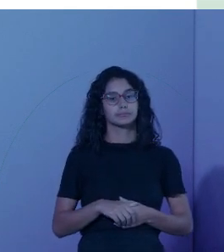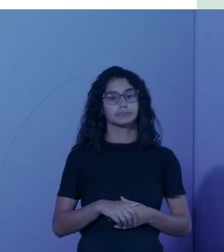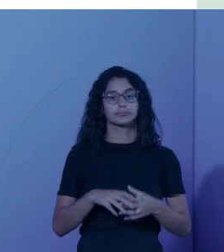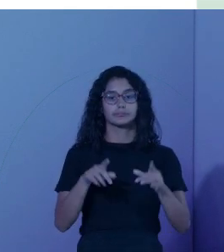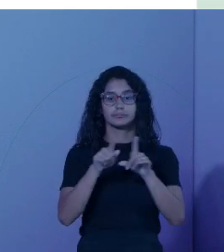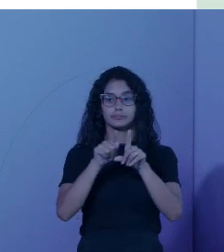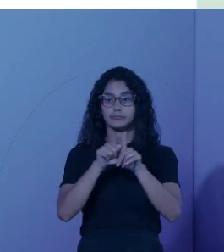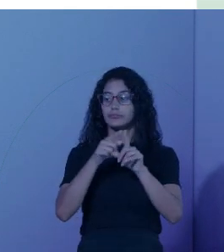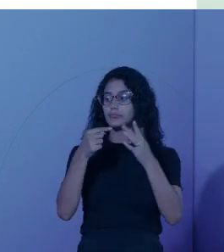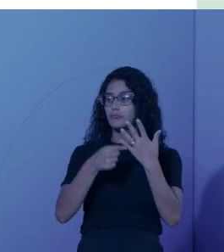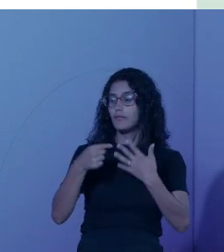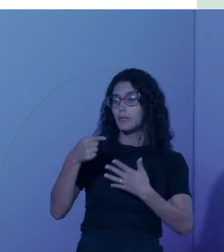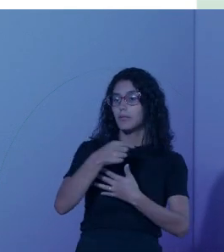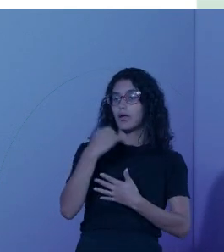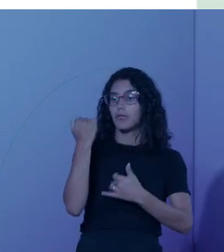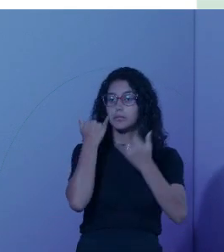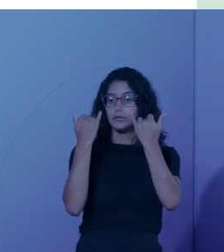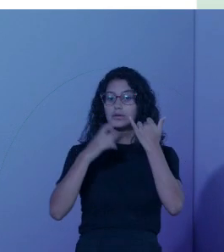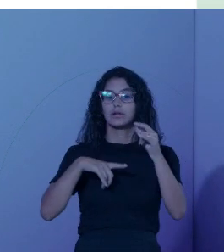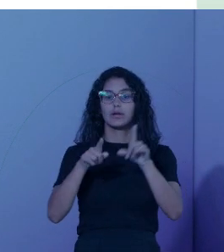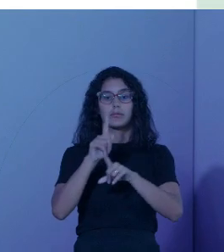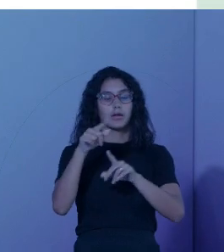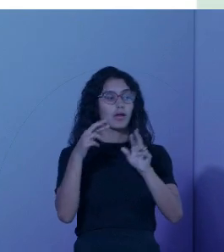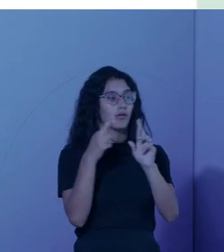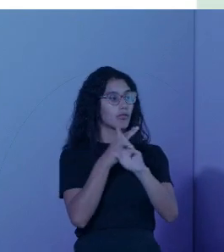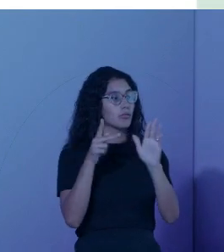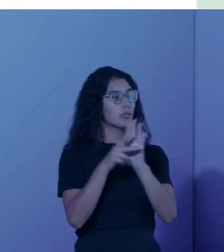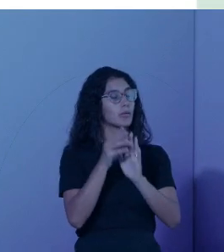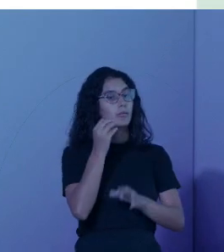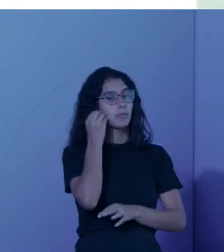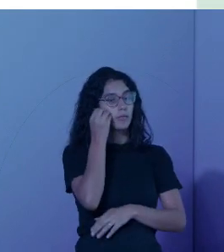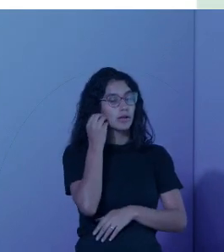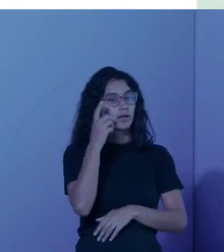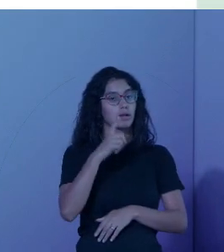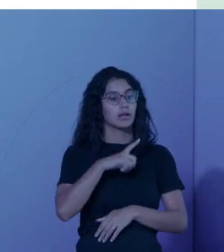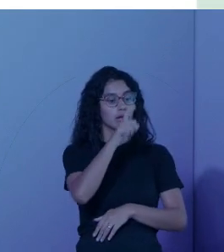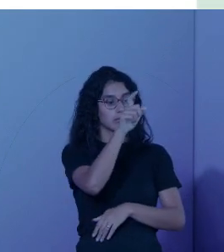as principais informações solicitadas são referentes à experiência do